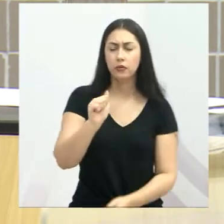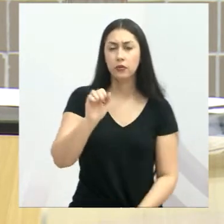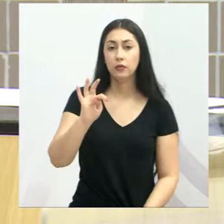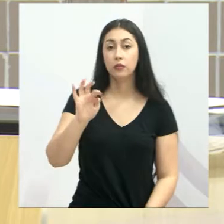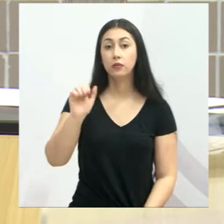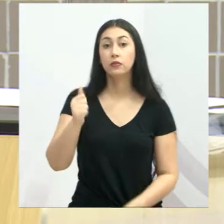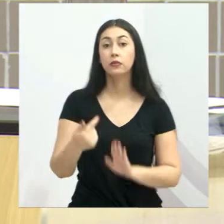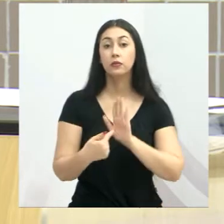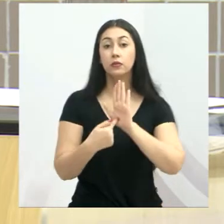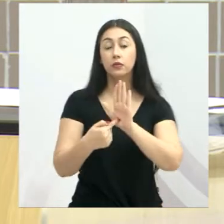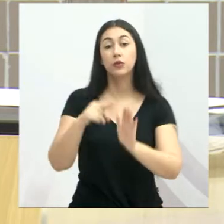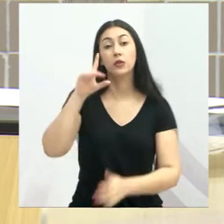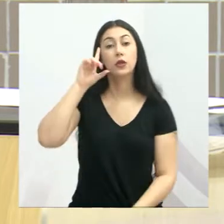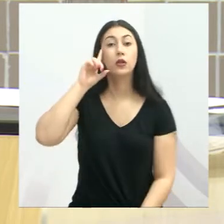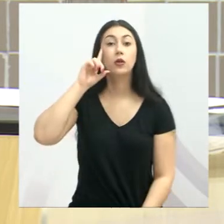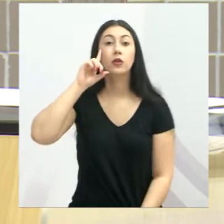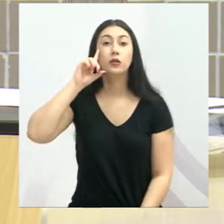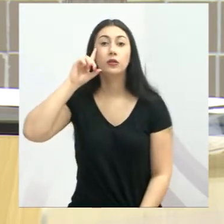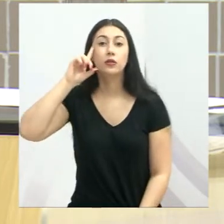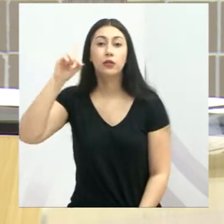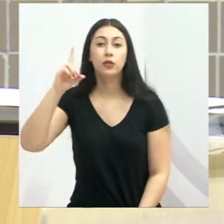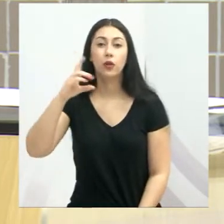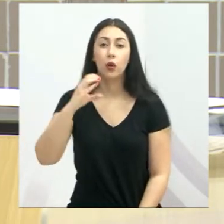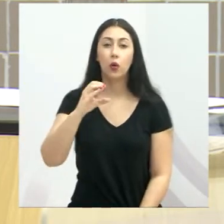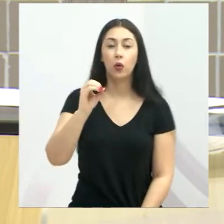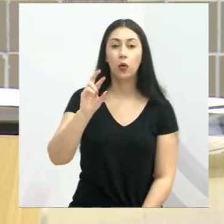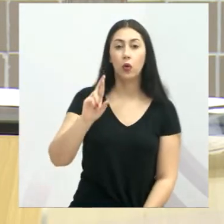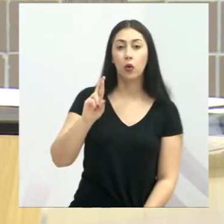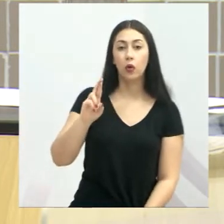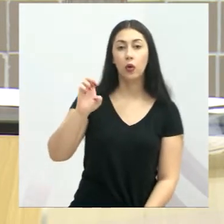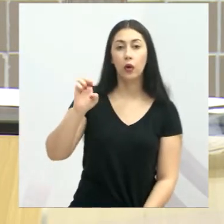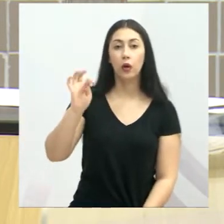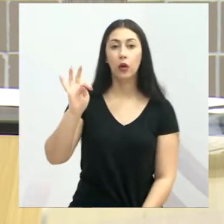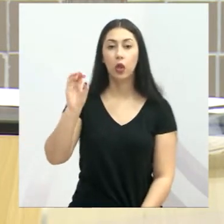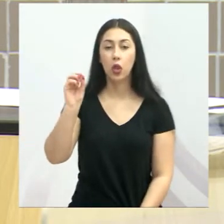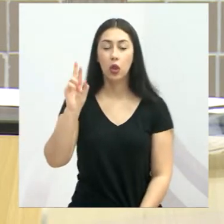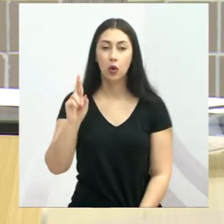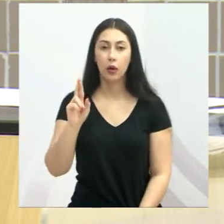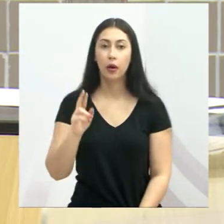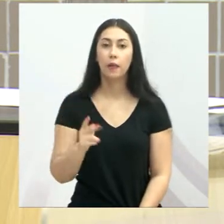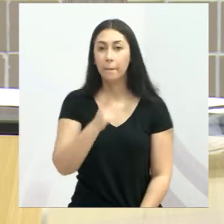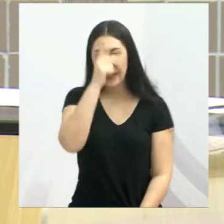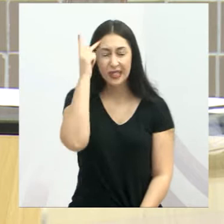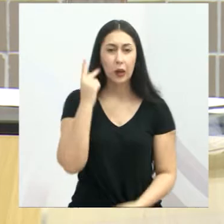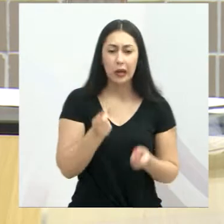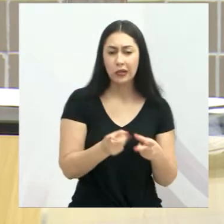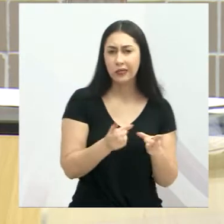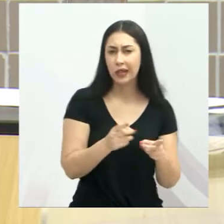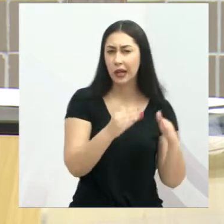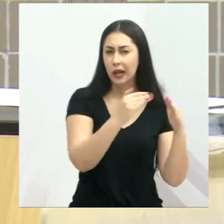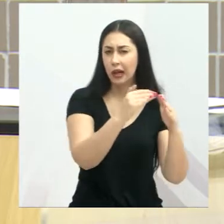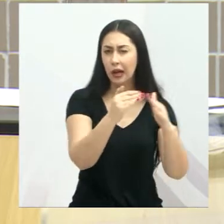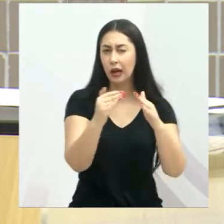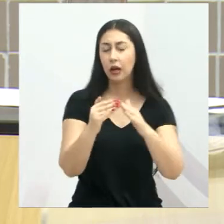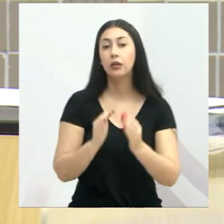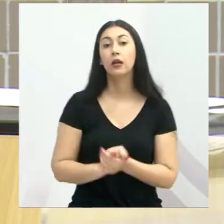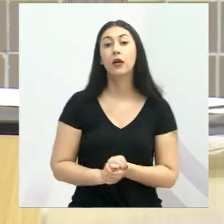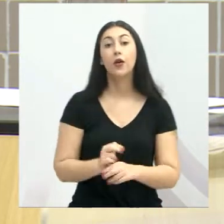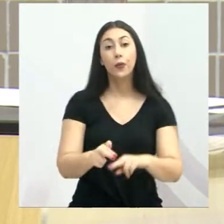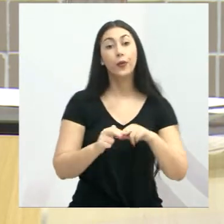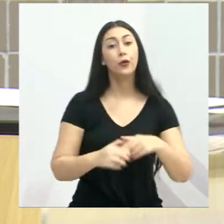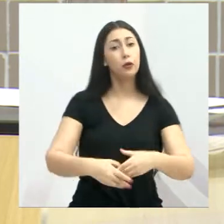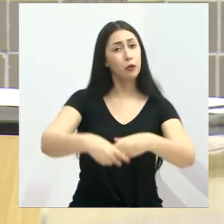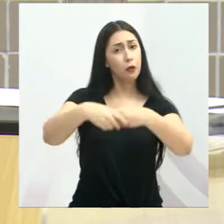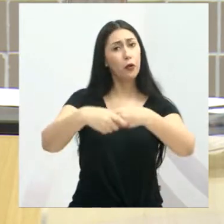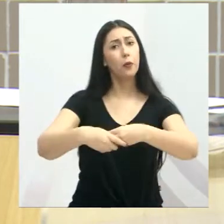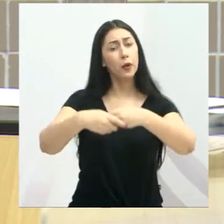registro transcurso do Dia do Corretor, 7 de abril. Nessa oportunidade, então, conseguimos nossos mais sinceros cumprimentos pelo